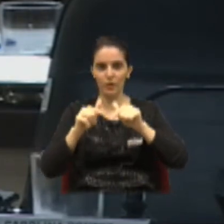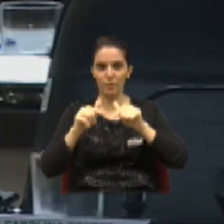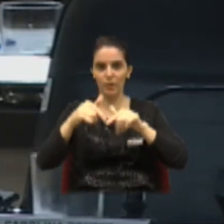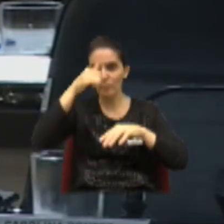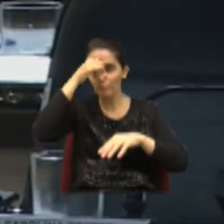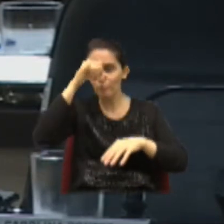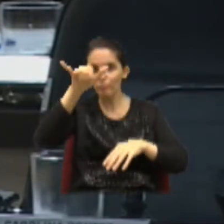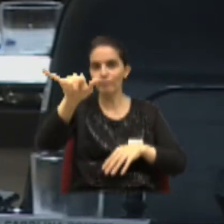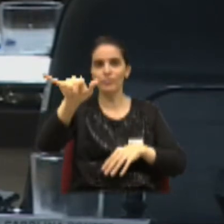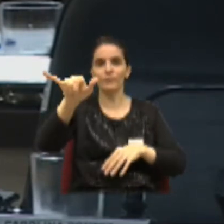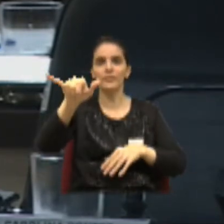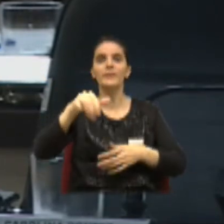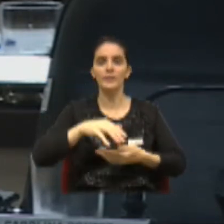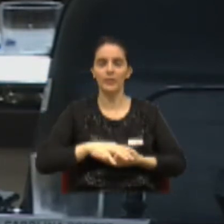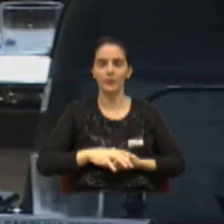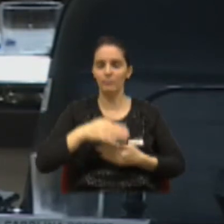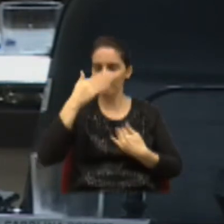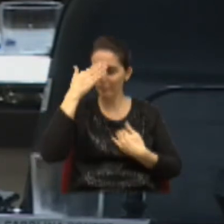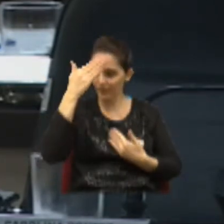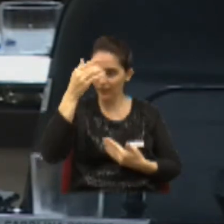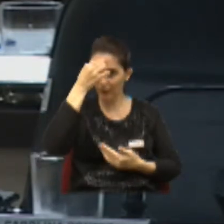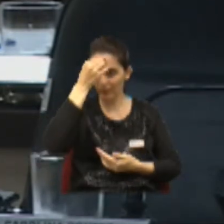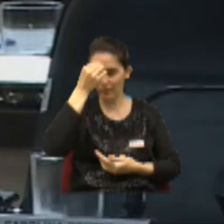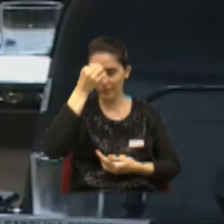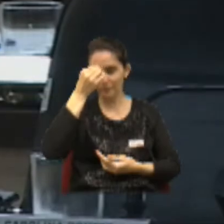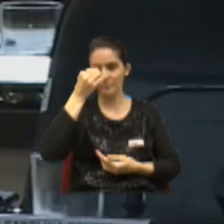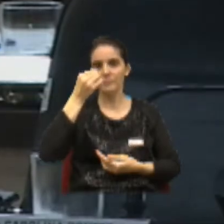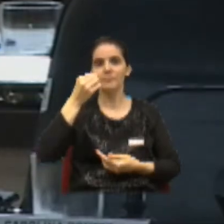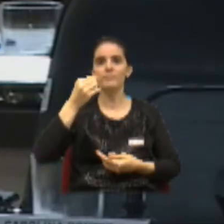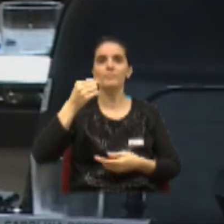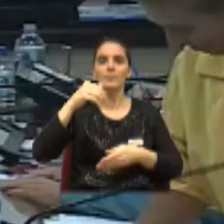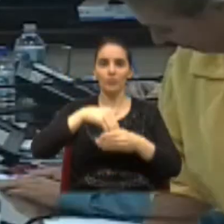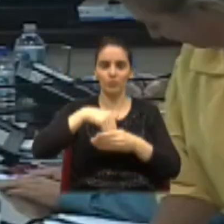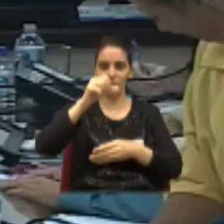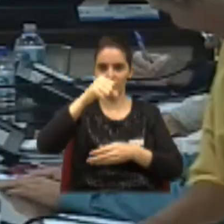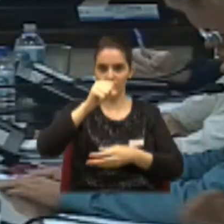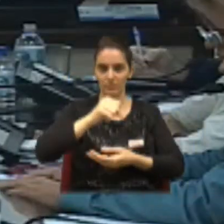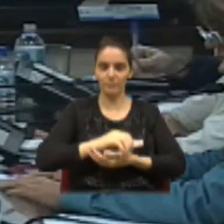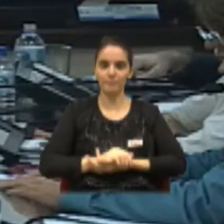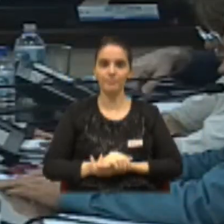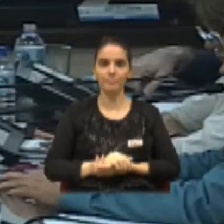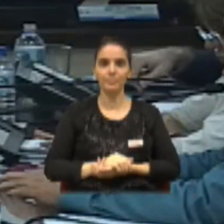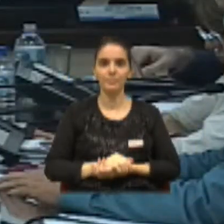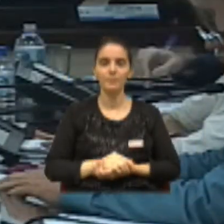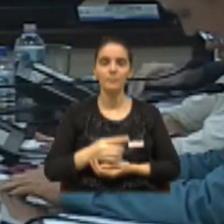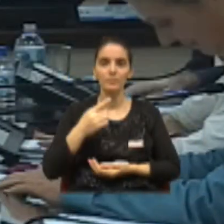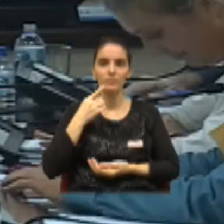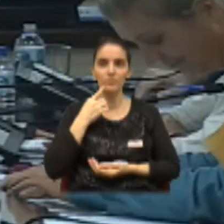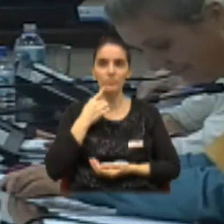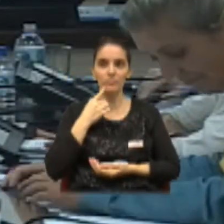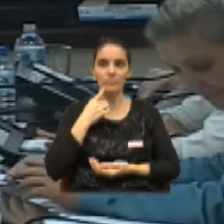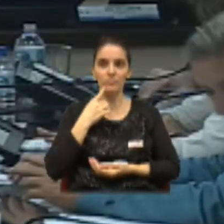prevenção. Muito obrigada, doutor Rafael, com certeza será positivo. Cleiton Silva.